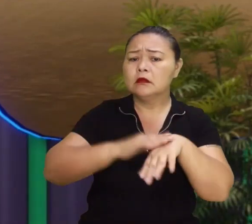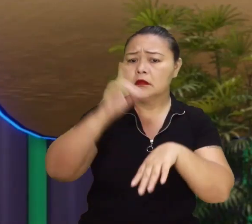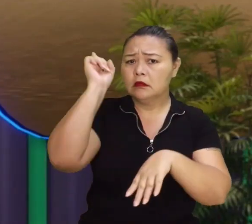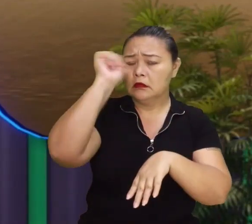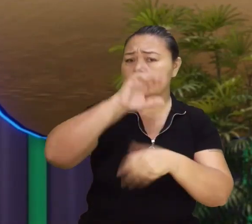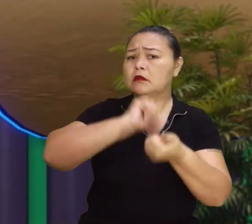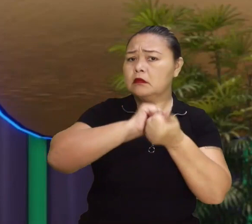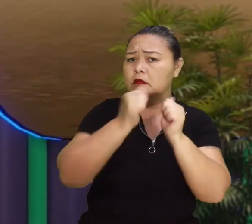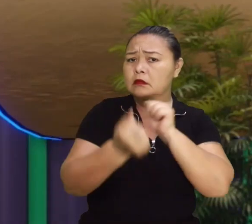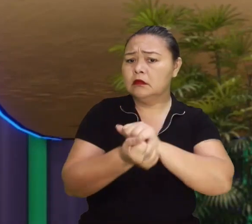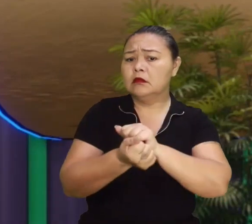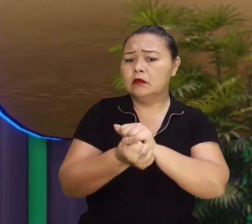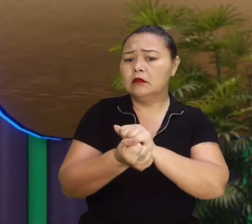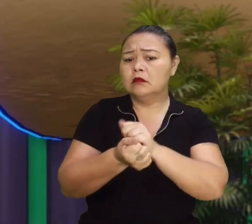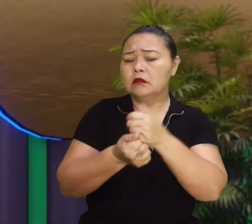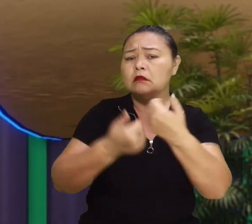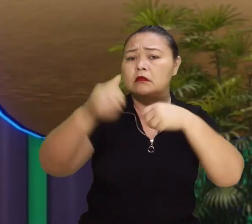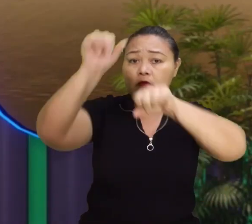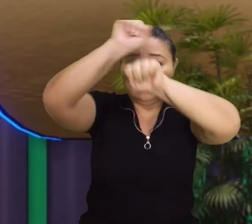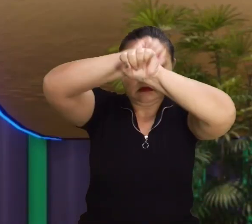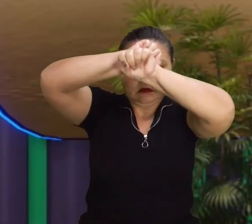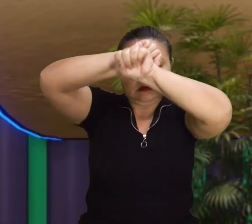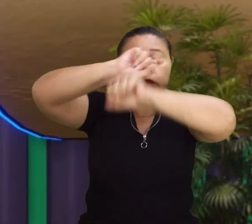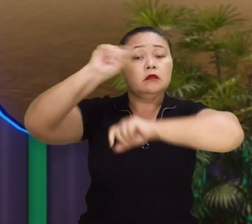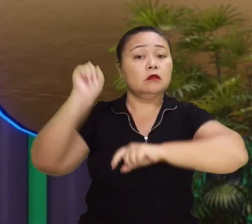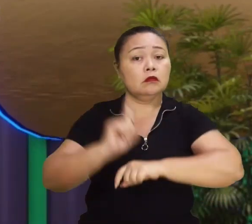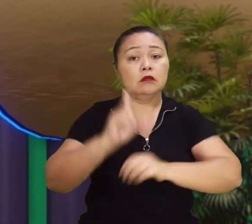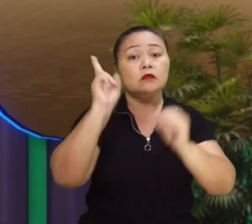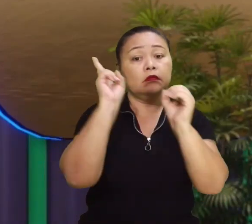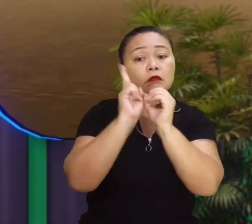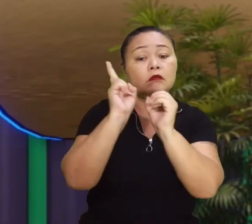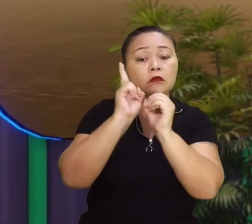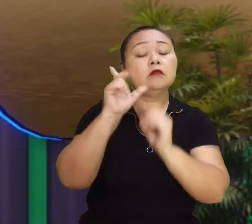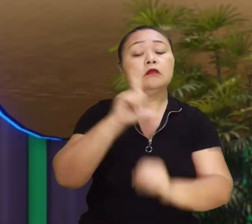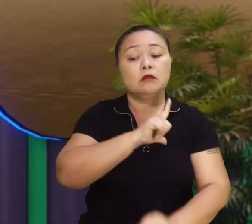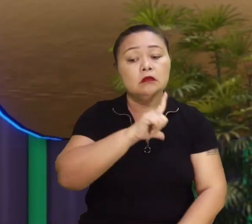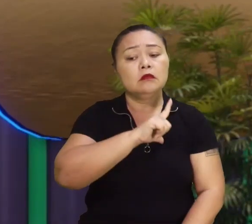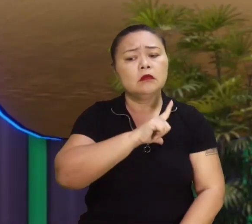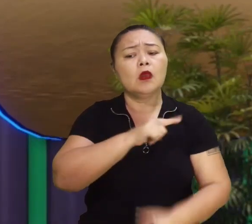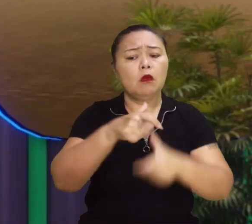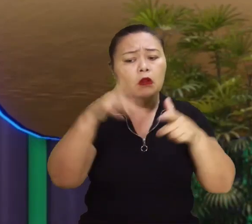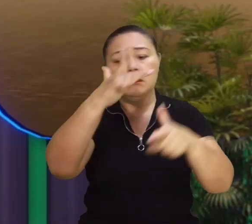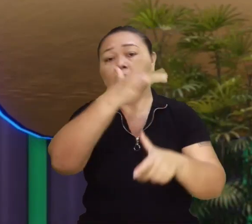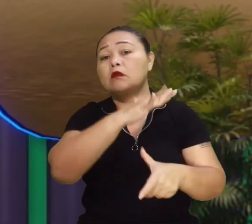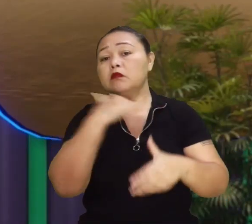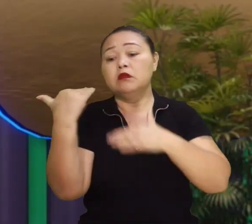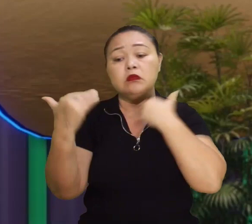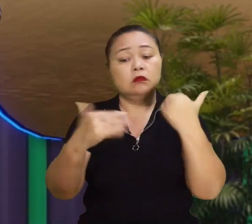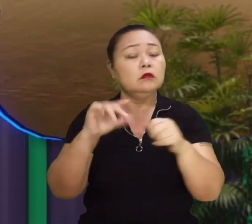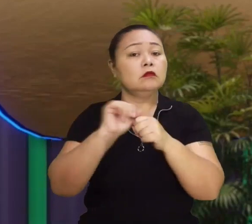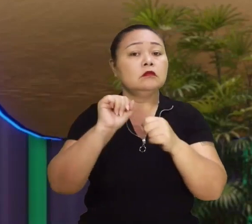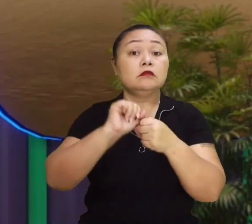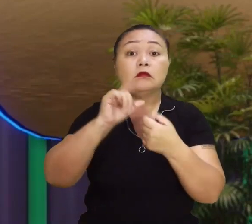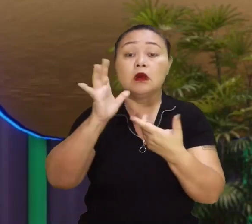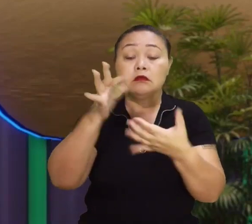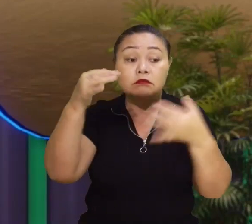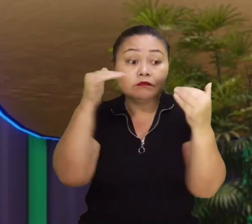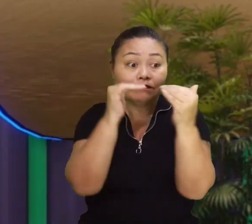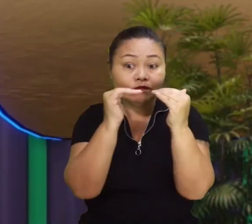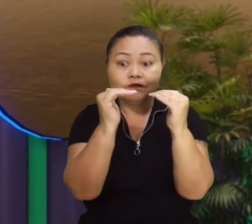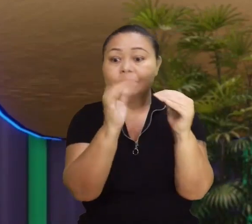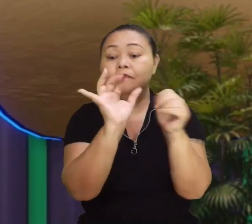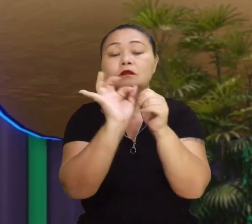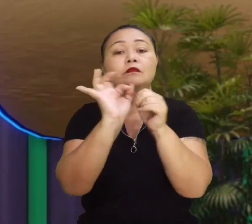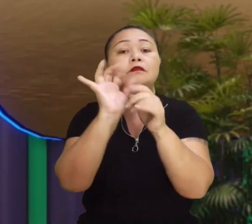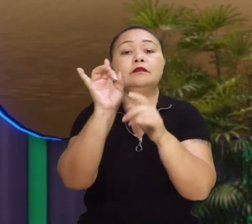essa adaptação e essa escravização do indígena. Então muitos morriam, porque não se adequavam a